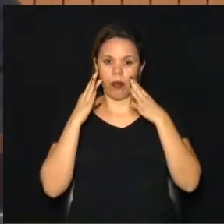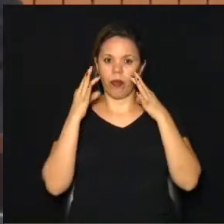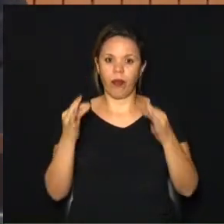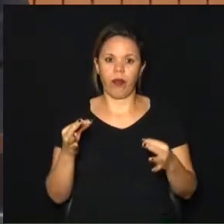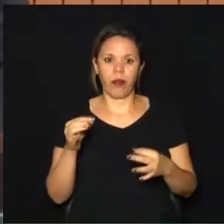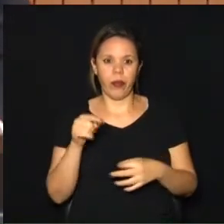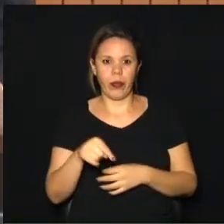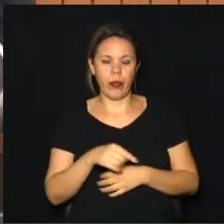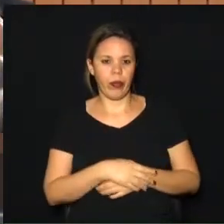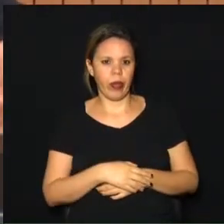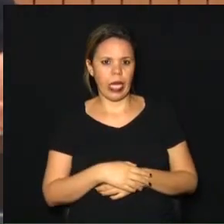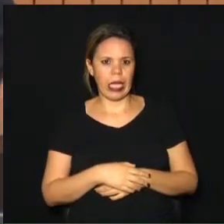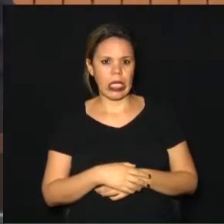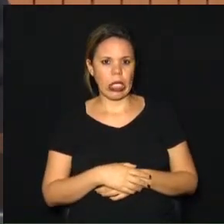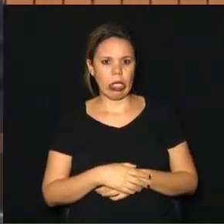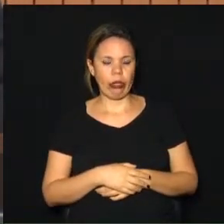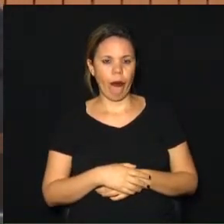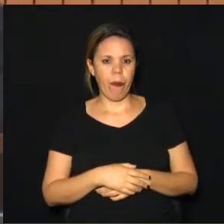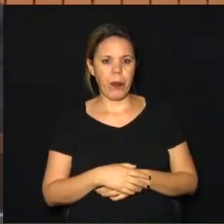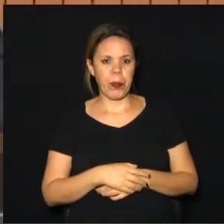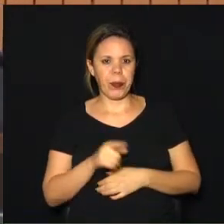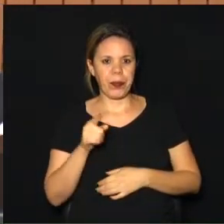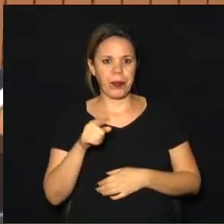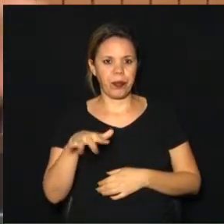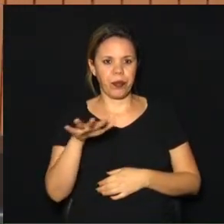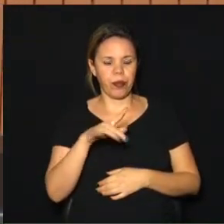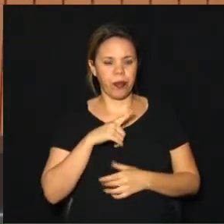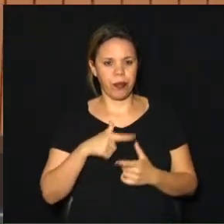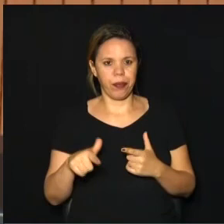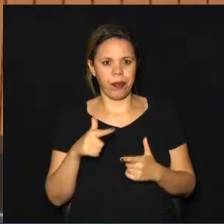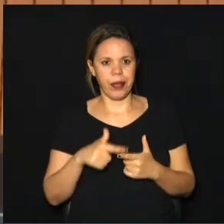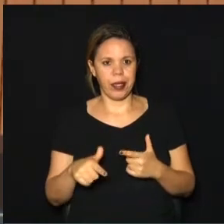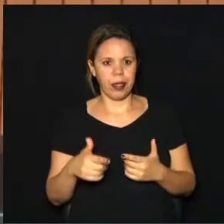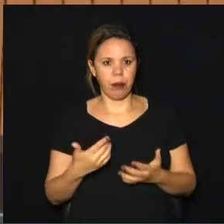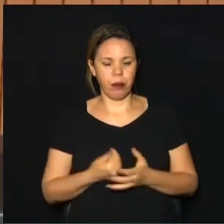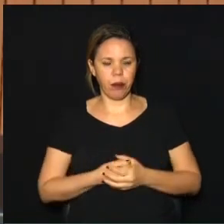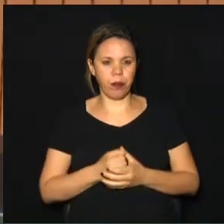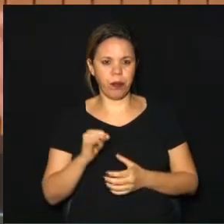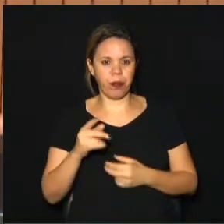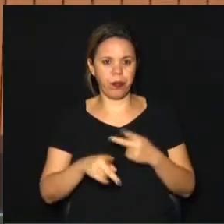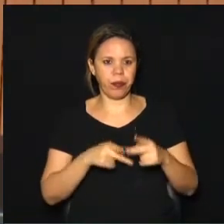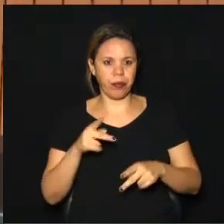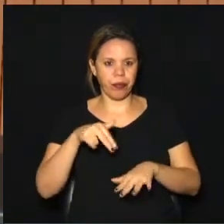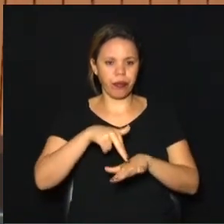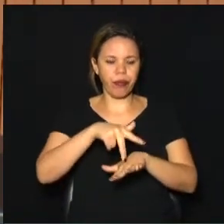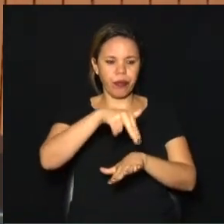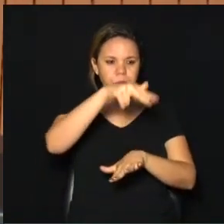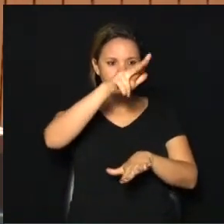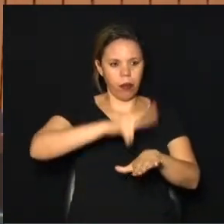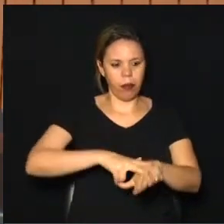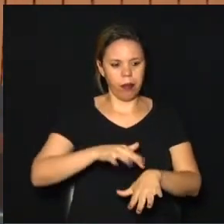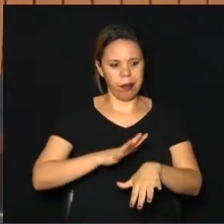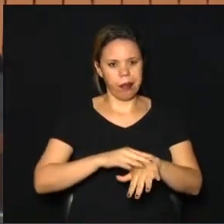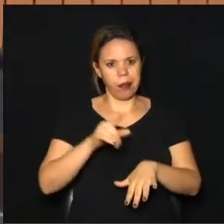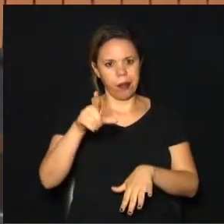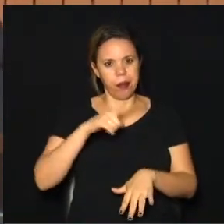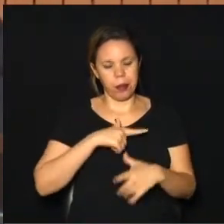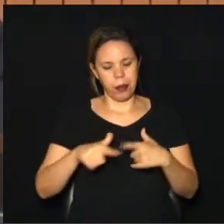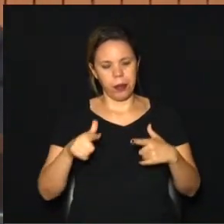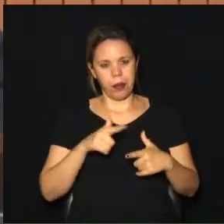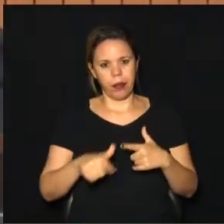a isso, tá? Porque além de você ter problemas desse tipo, se alguém cair, se machucar, você ainda pode